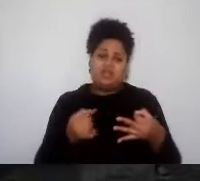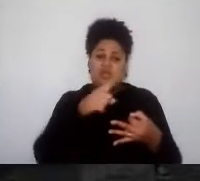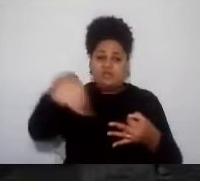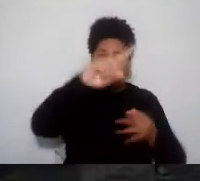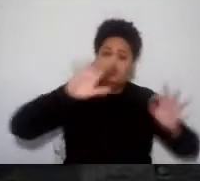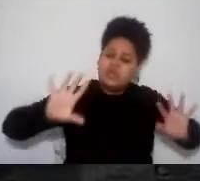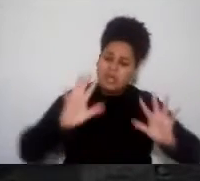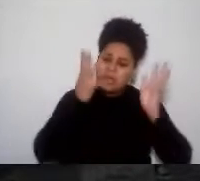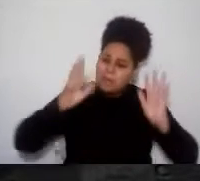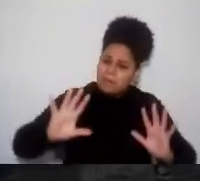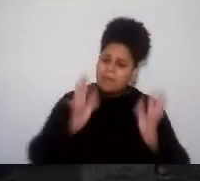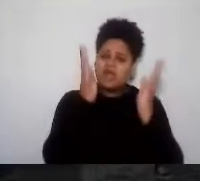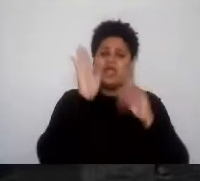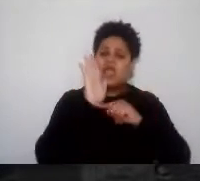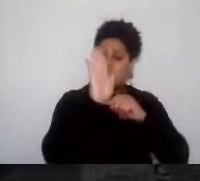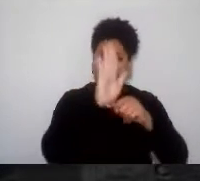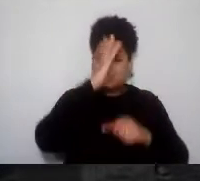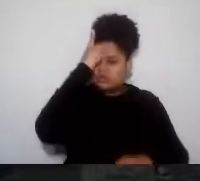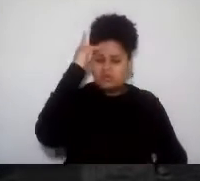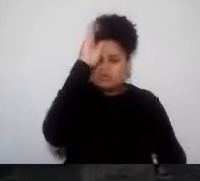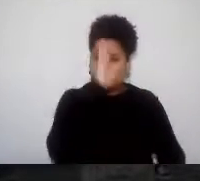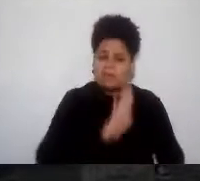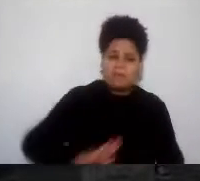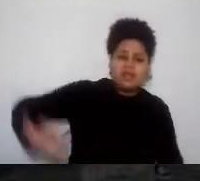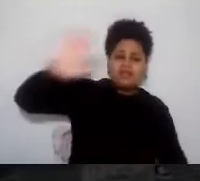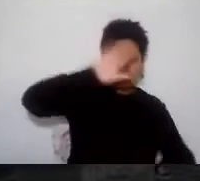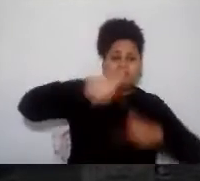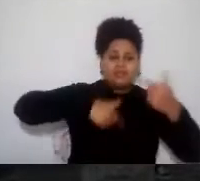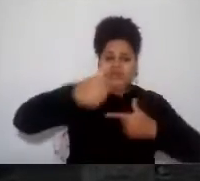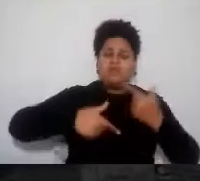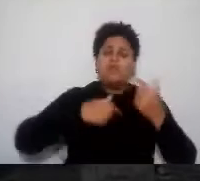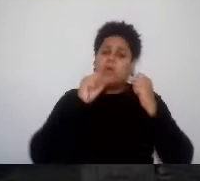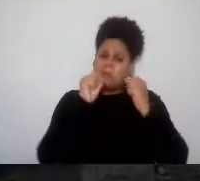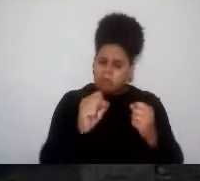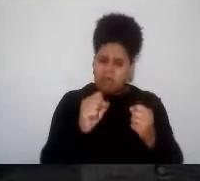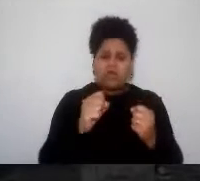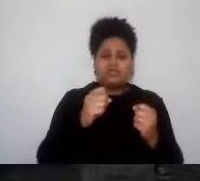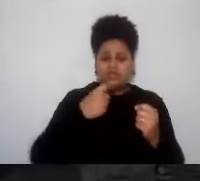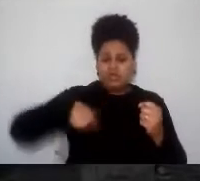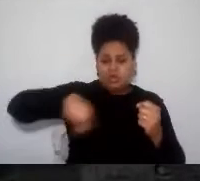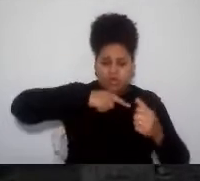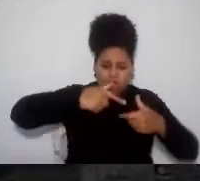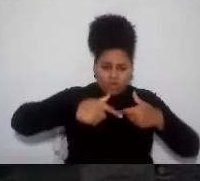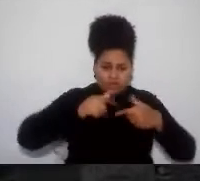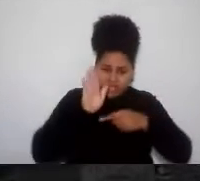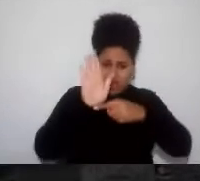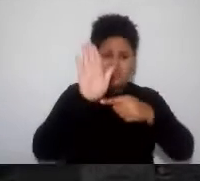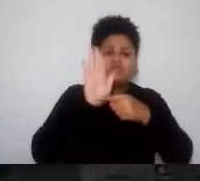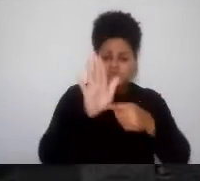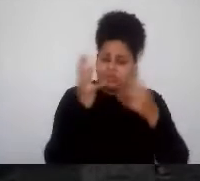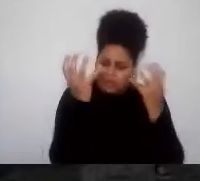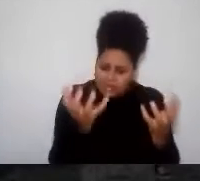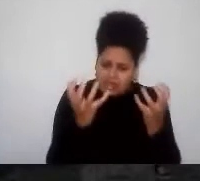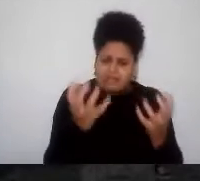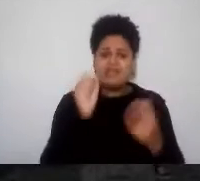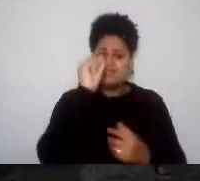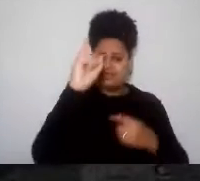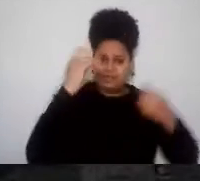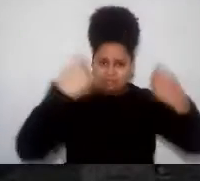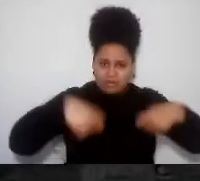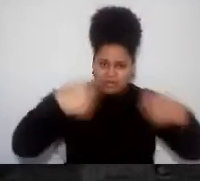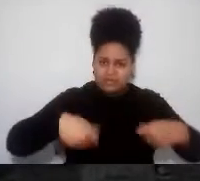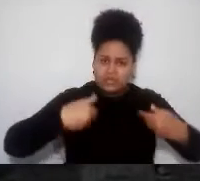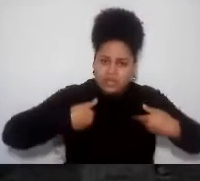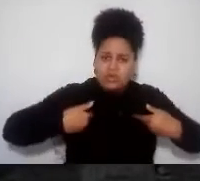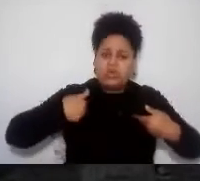do Brasil. Conte com a gente, conte com a Força Sindical, com a Confederação Nacional dos Metalúrgicos, com os metalúrgicos do